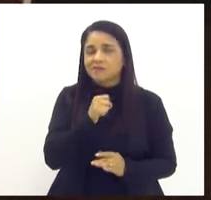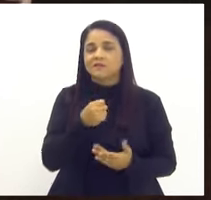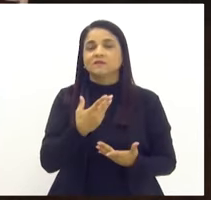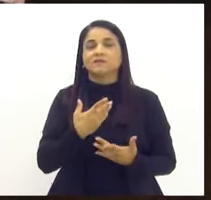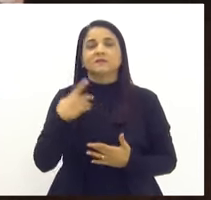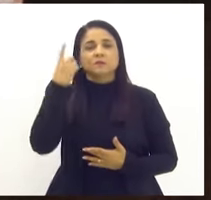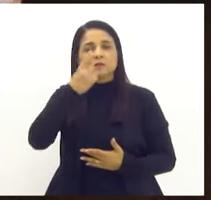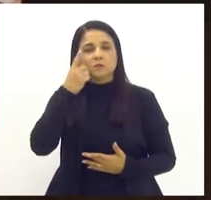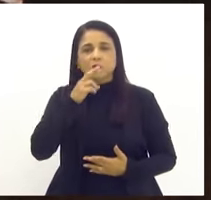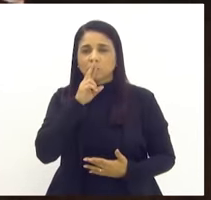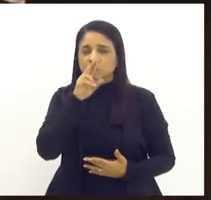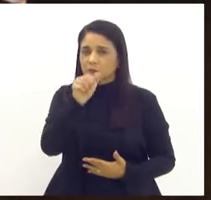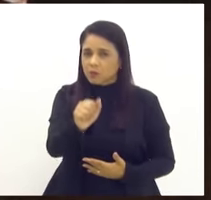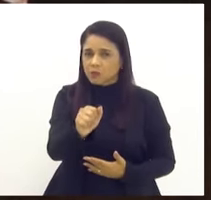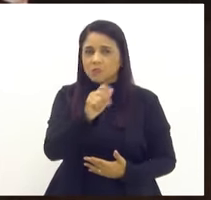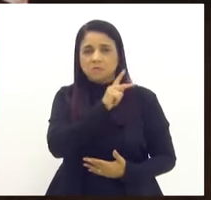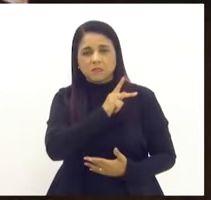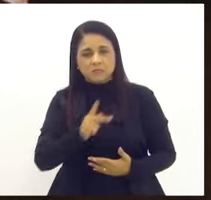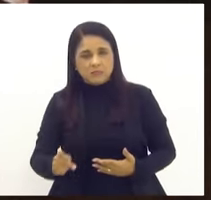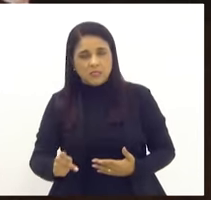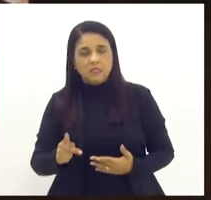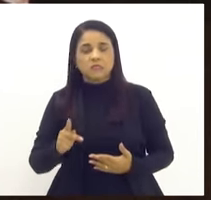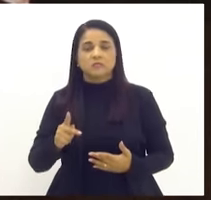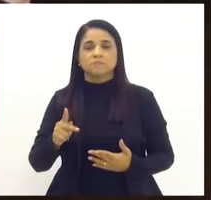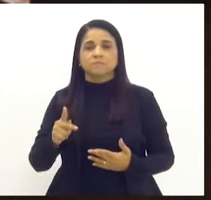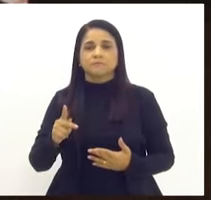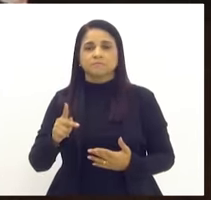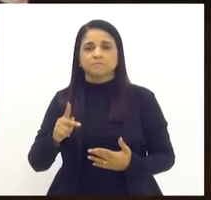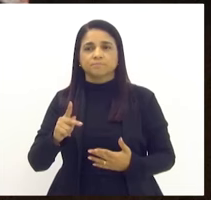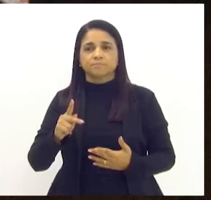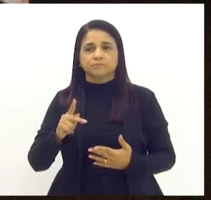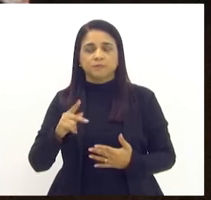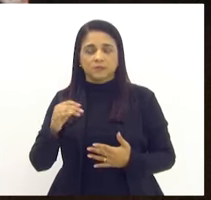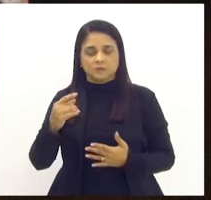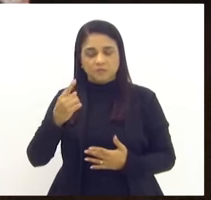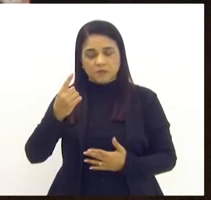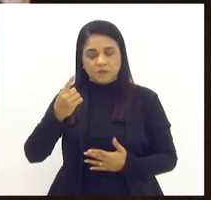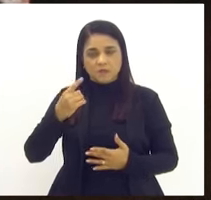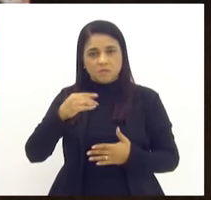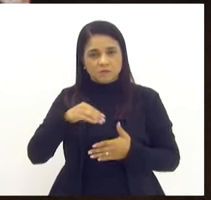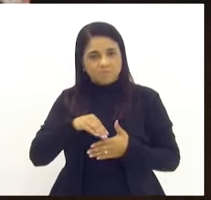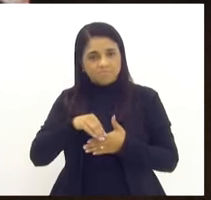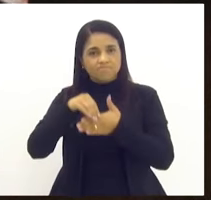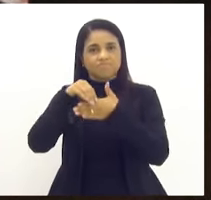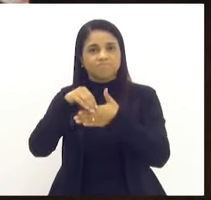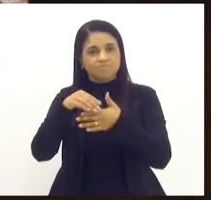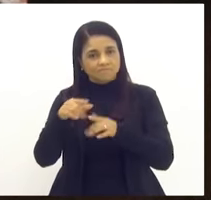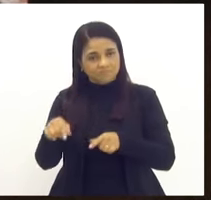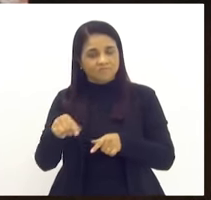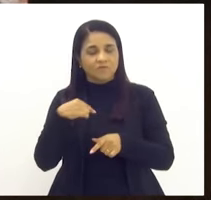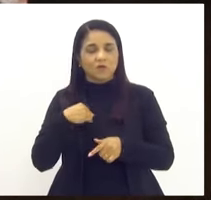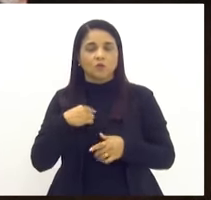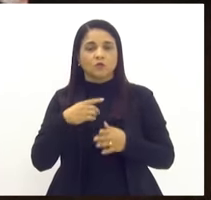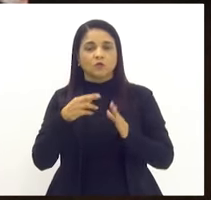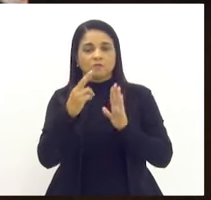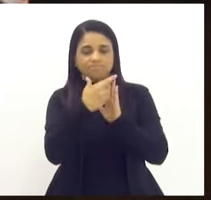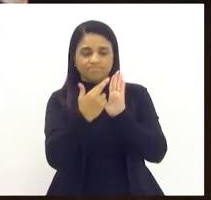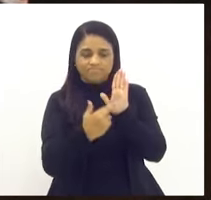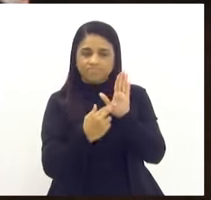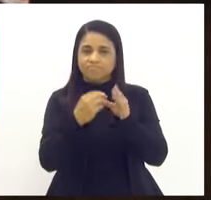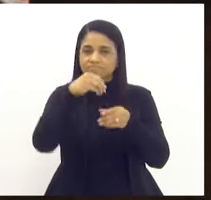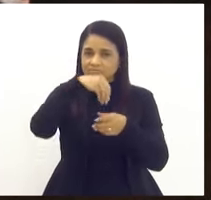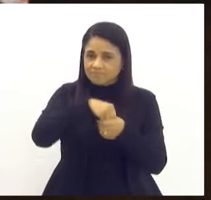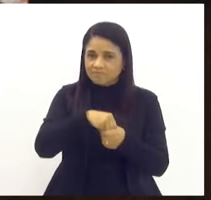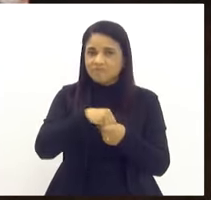Deputado Rodrigo Amorim que foi o presidente que me designou relator presidente de normas internas então fico muito feliz em poder hoje dizer e